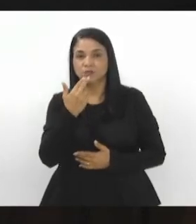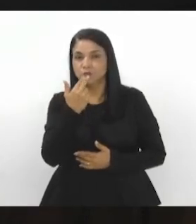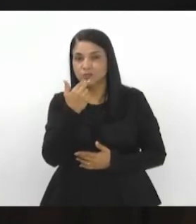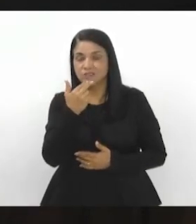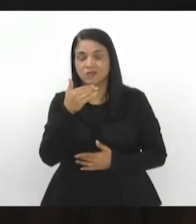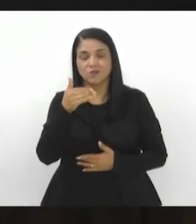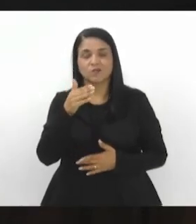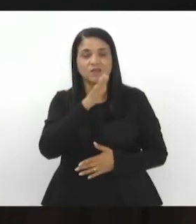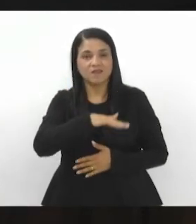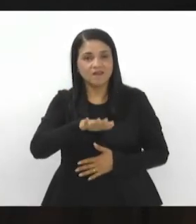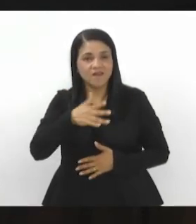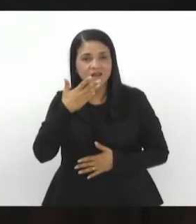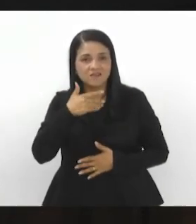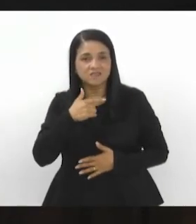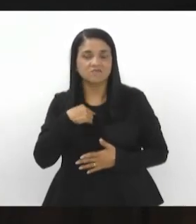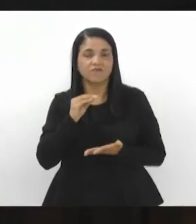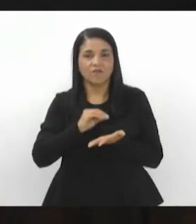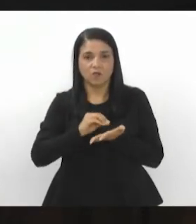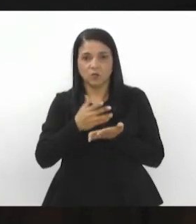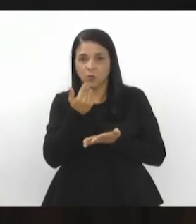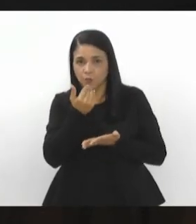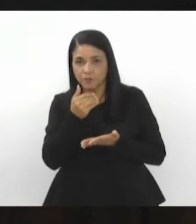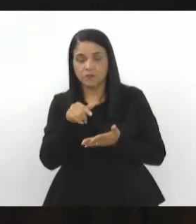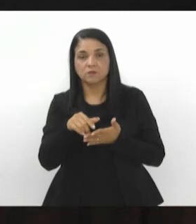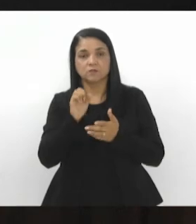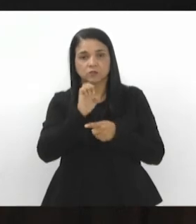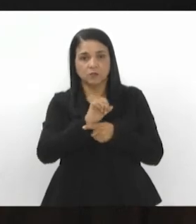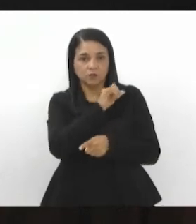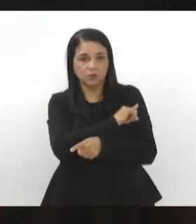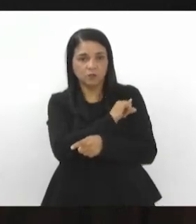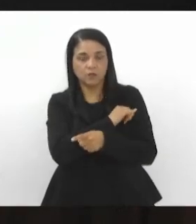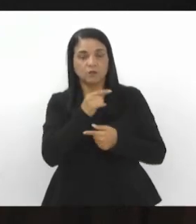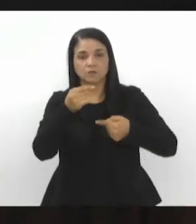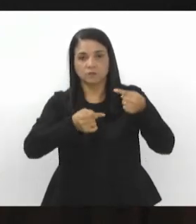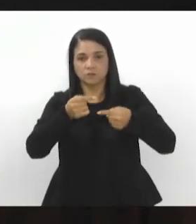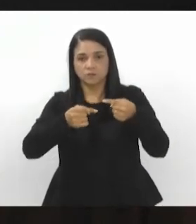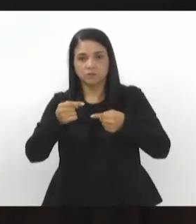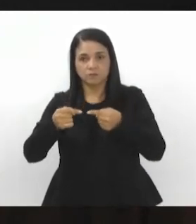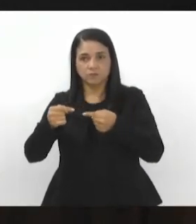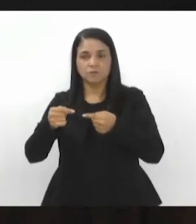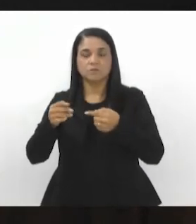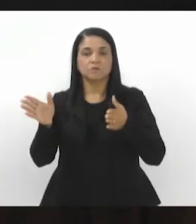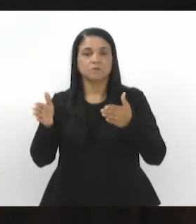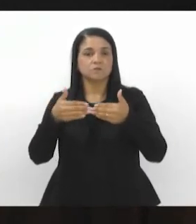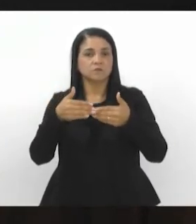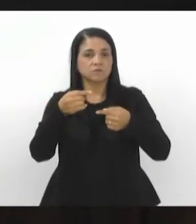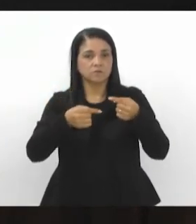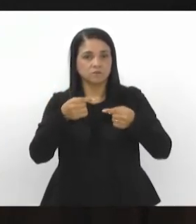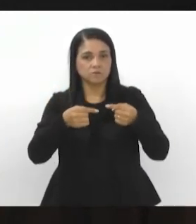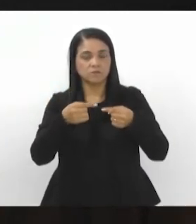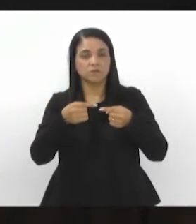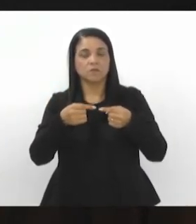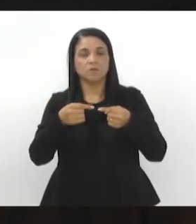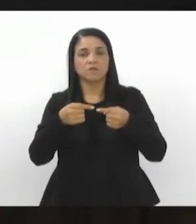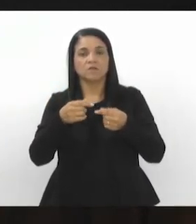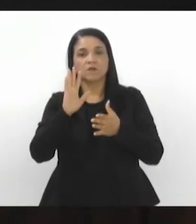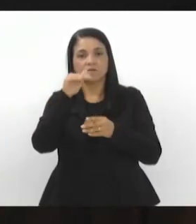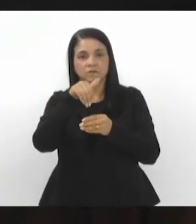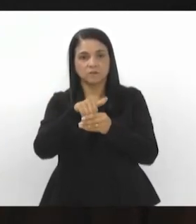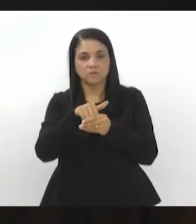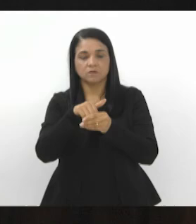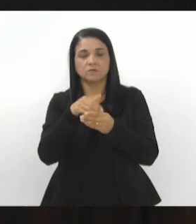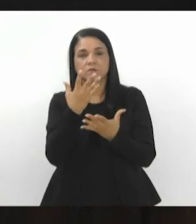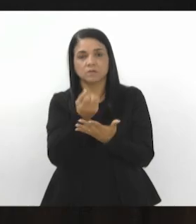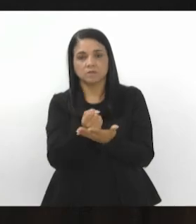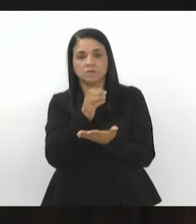saúde pública no âmbito do Estado do Rio de Janeiro. Em discussão, não havendo quem queira discutir, encerrada a discussão. Em votação,